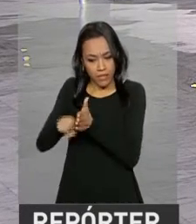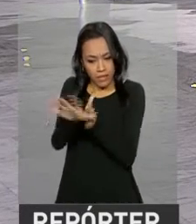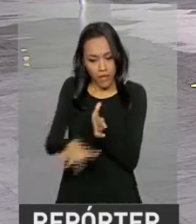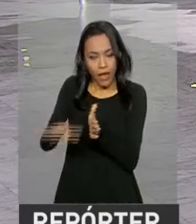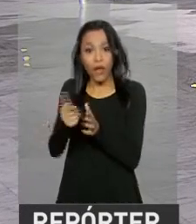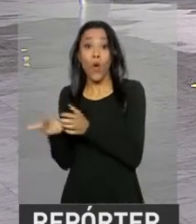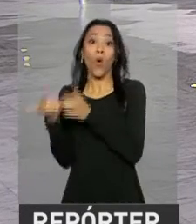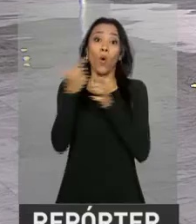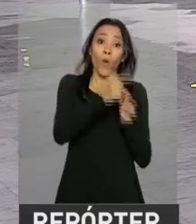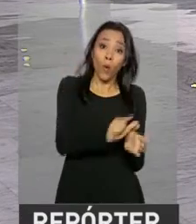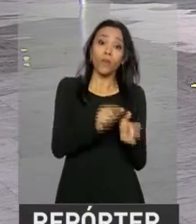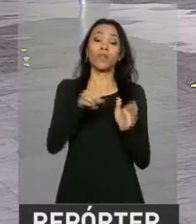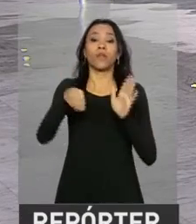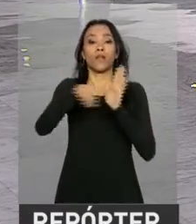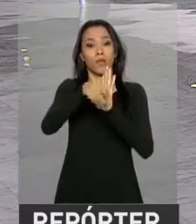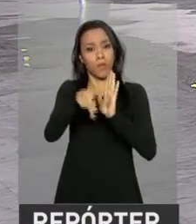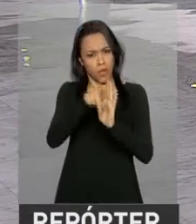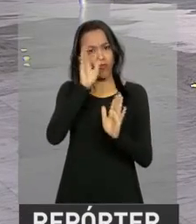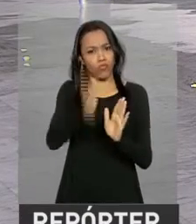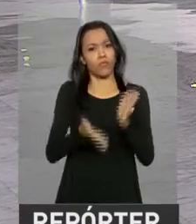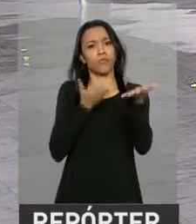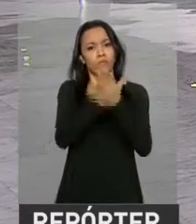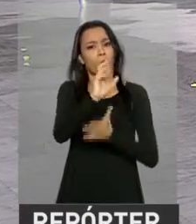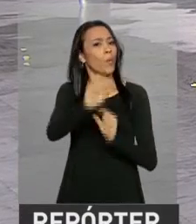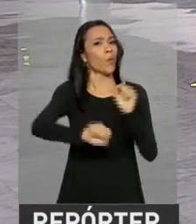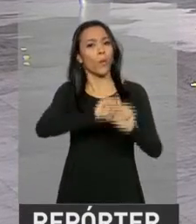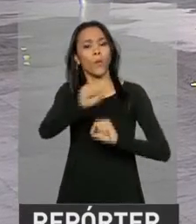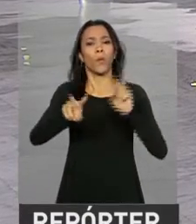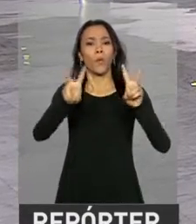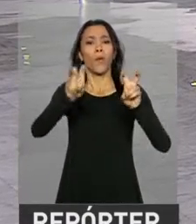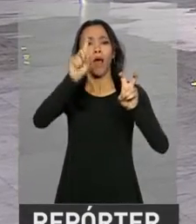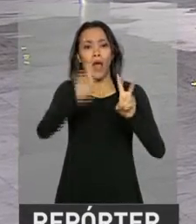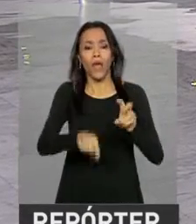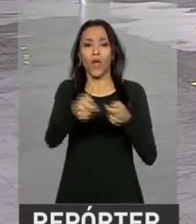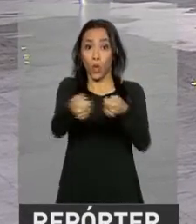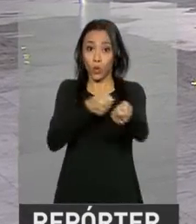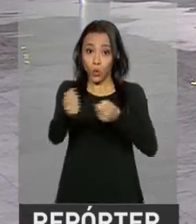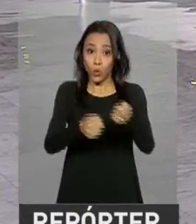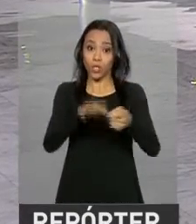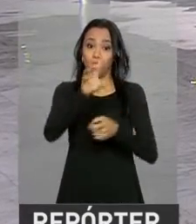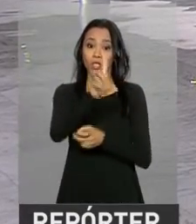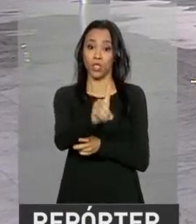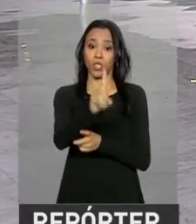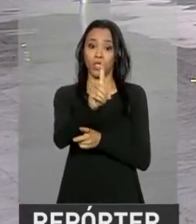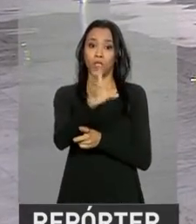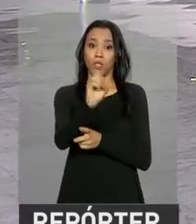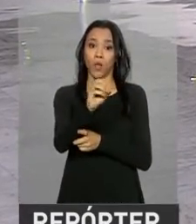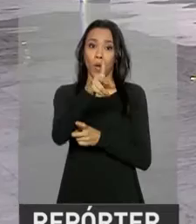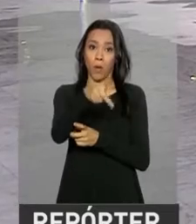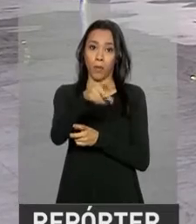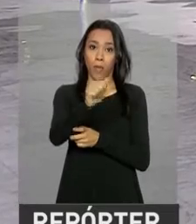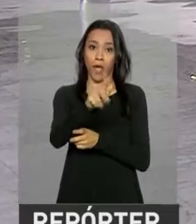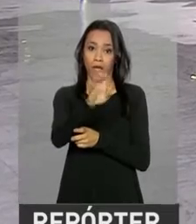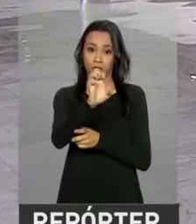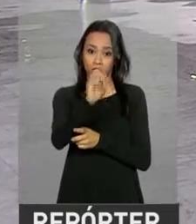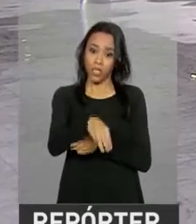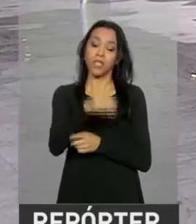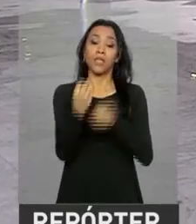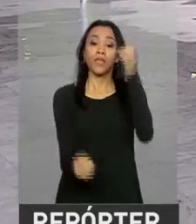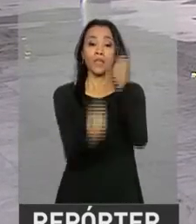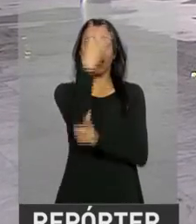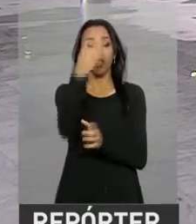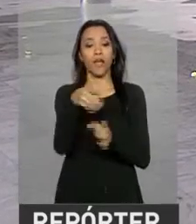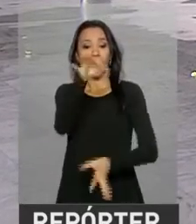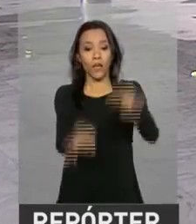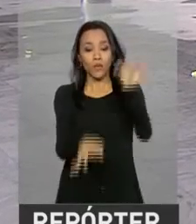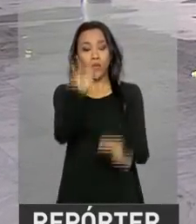outra medida provisória que foi aprovada trata do controle de dopagem cria a agência criar justiça